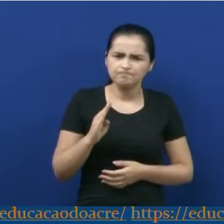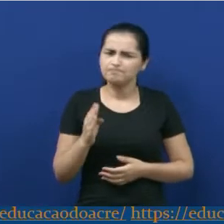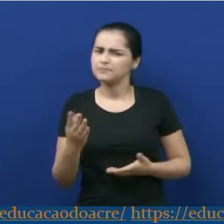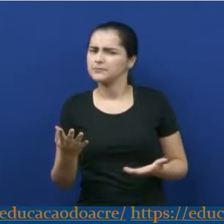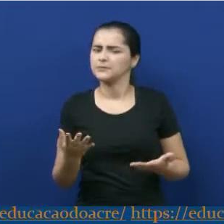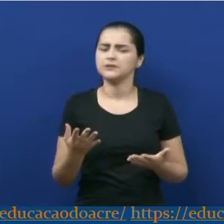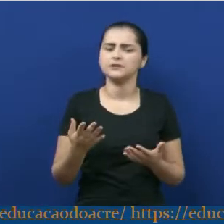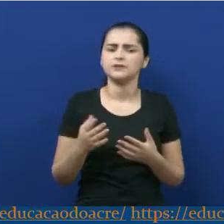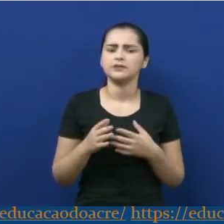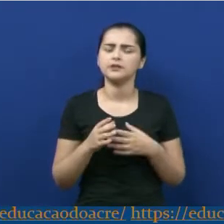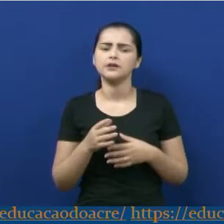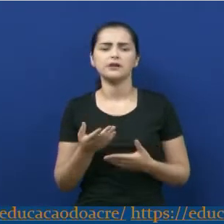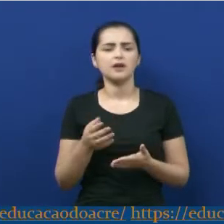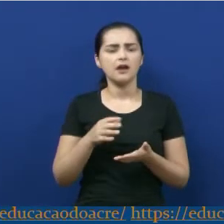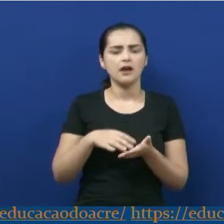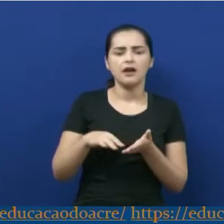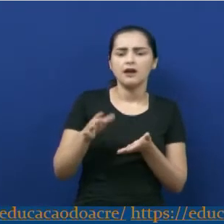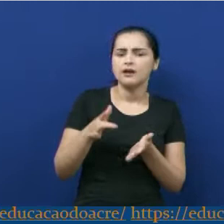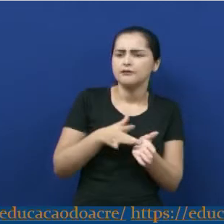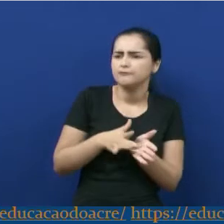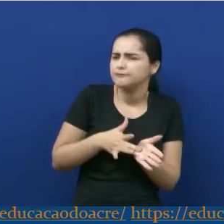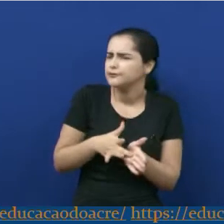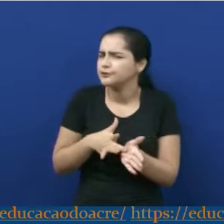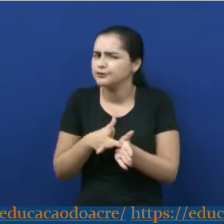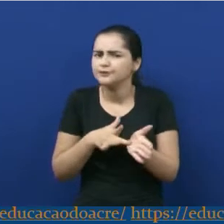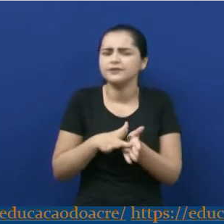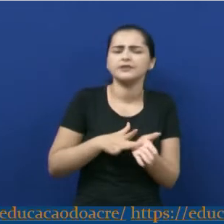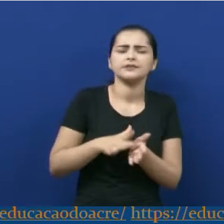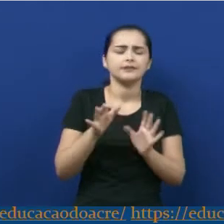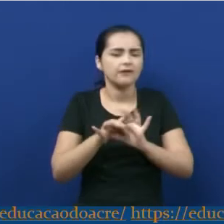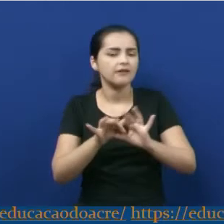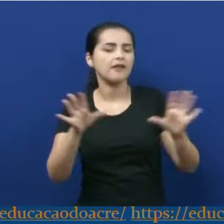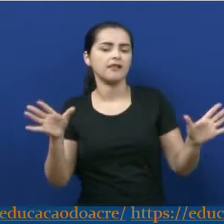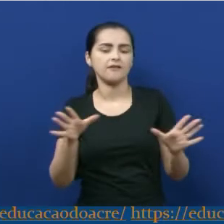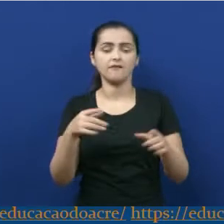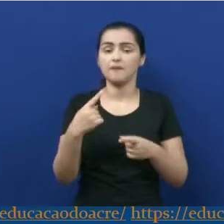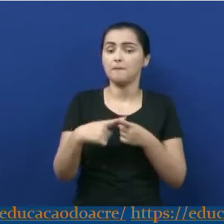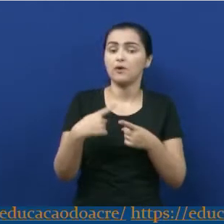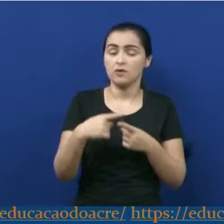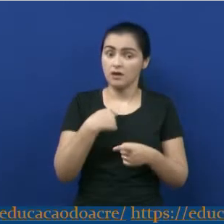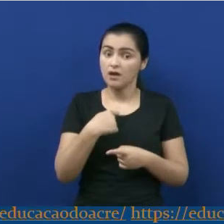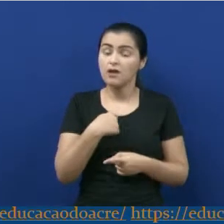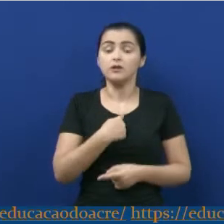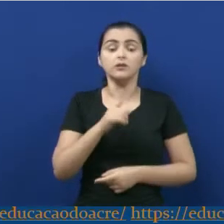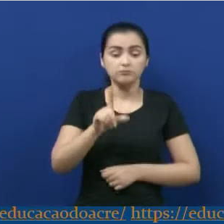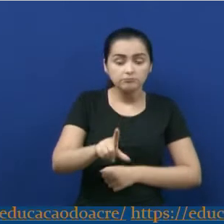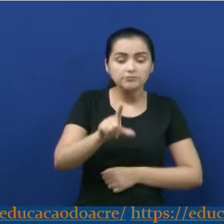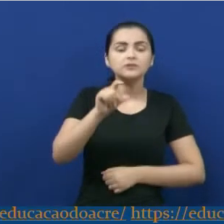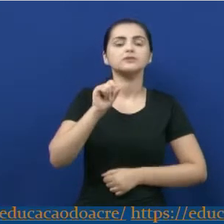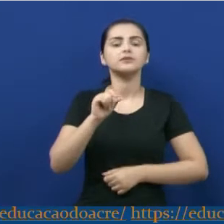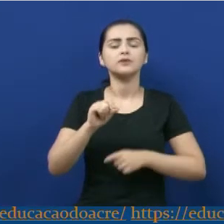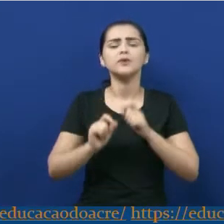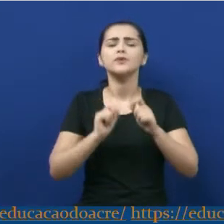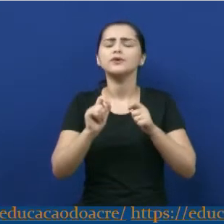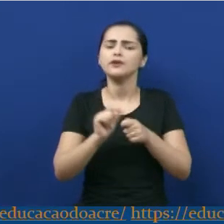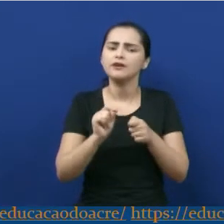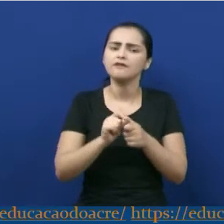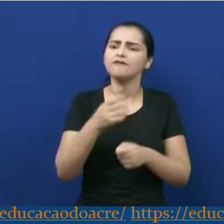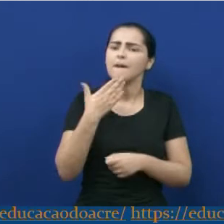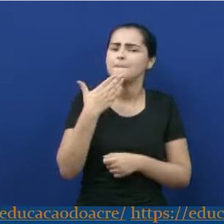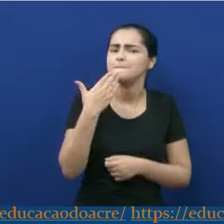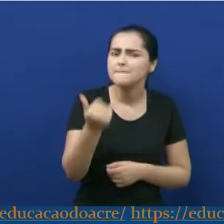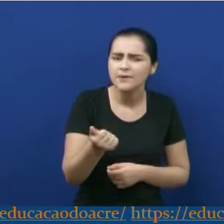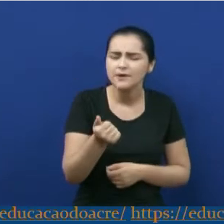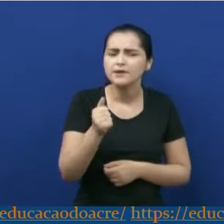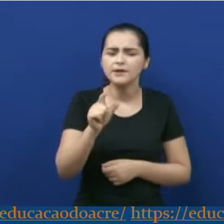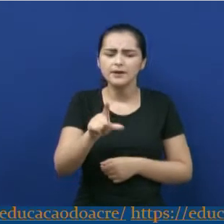livre eu tenho liberdade de consumir construir enquanto o ser humano porém o que é que eu faço eu acho melhor viver sobre a